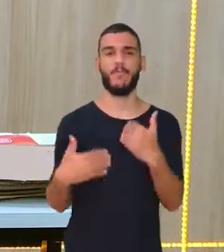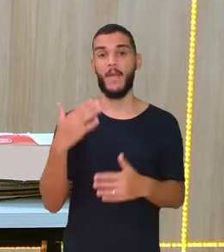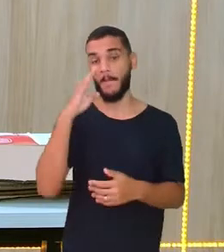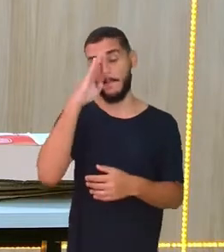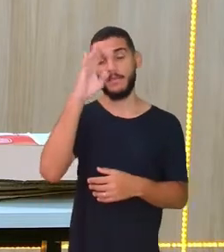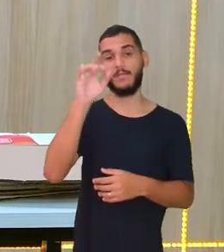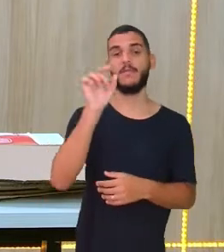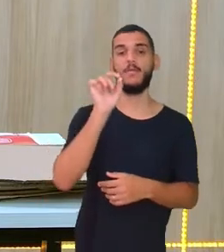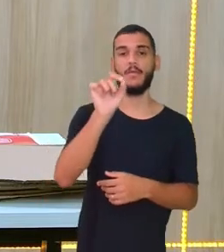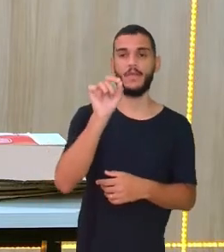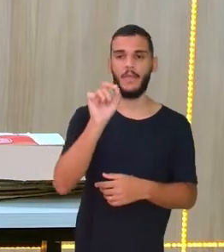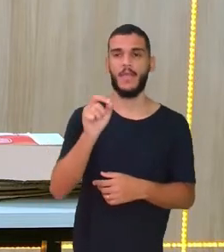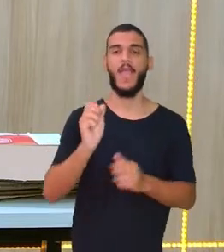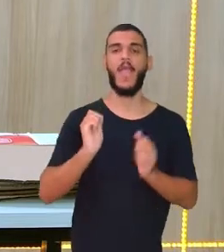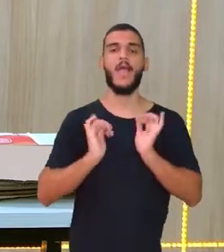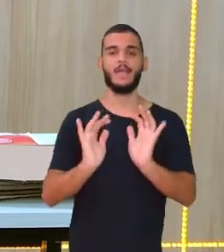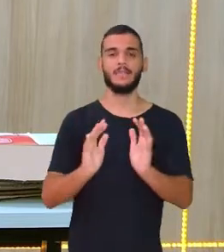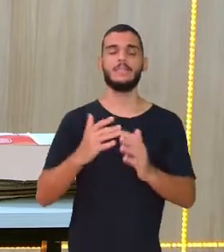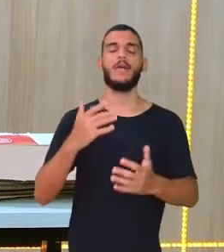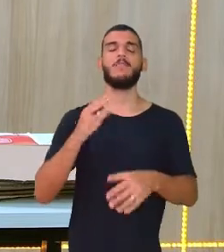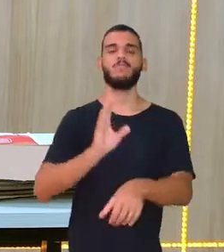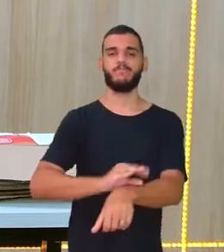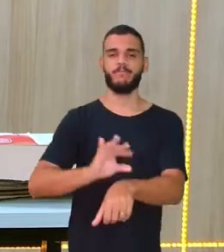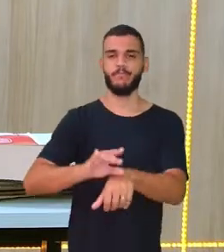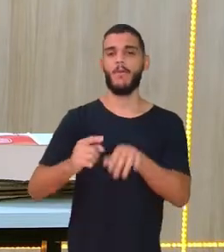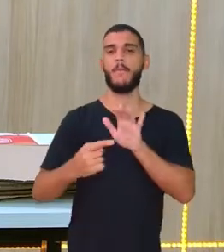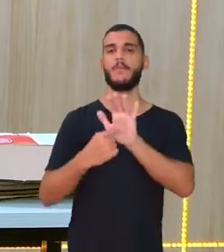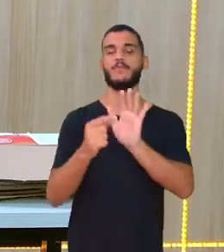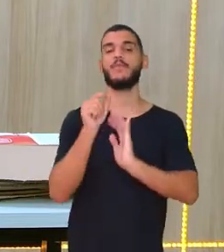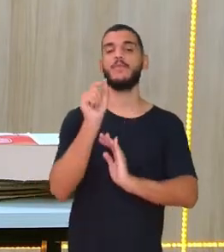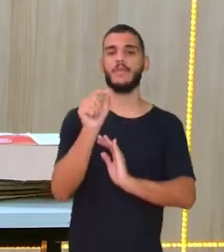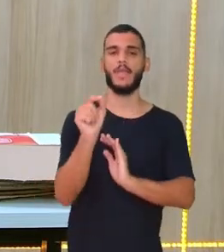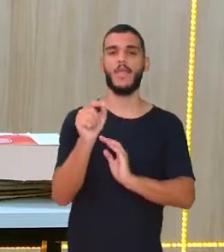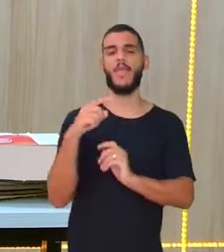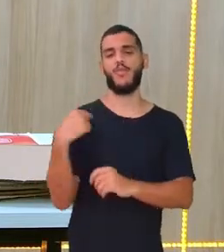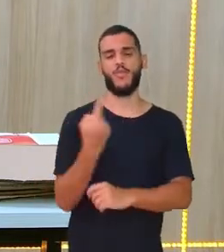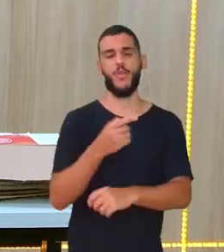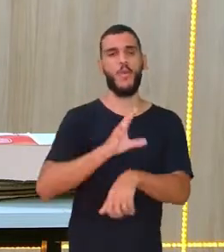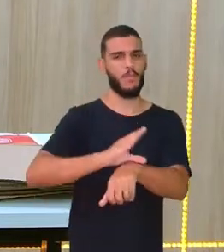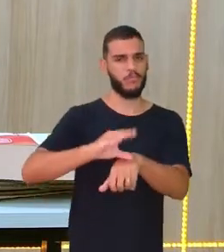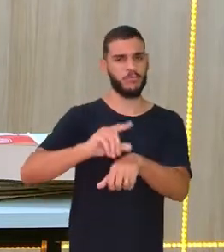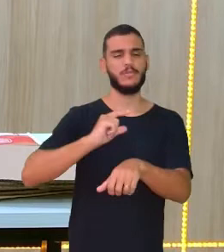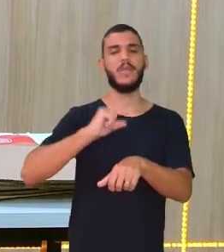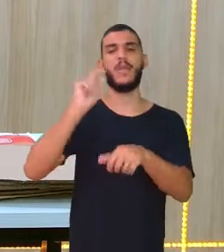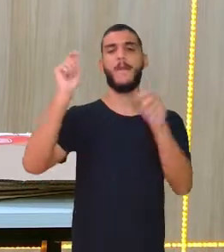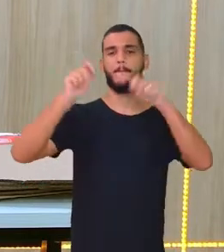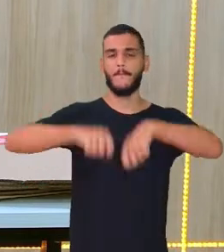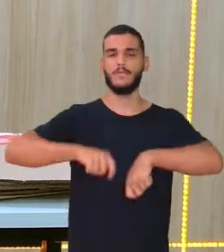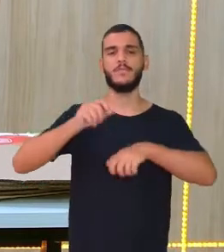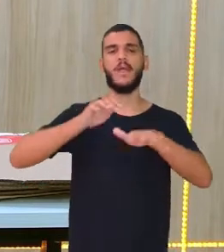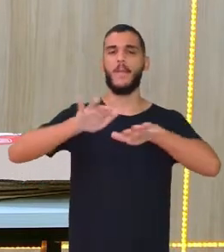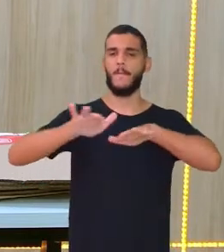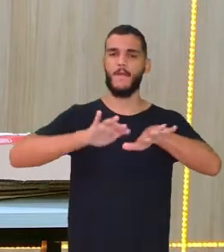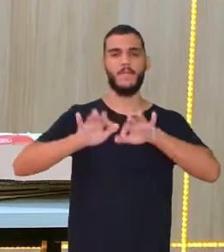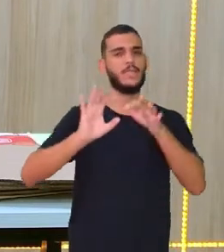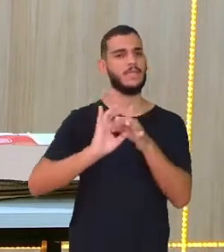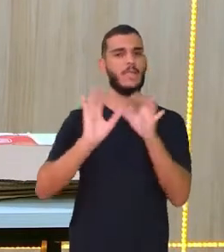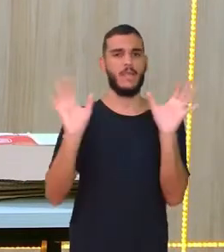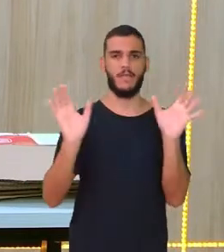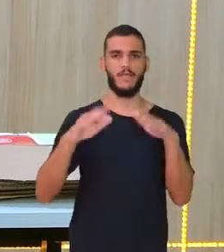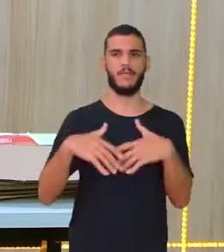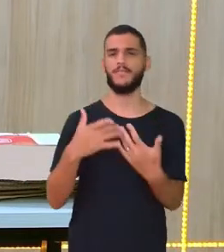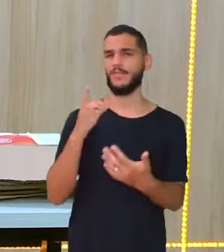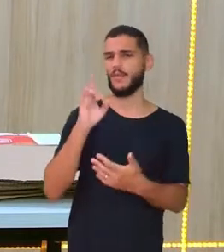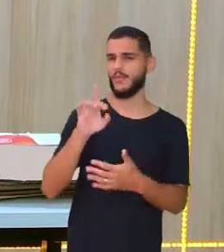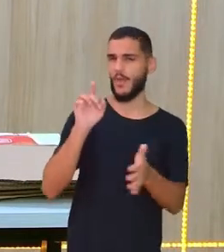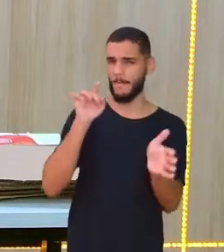principalmente aí a ação dos nossos músculos. Vocês estão provando aí que os nossos músculos têm esse poder em relação ao movimento. Mas não foi só